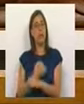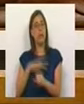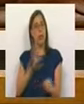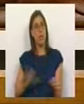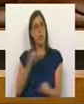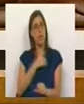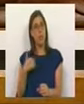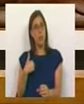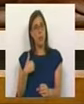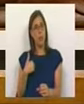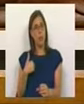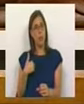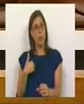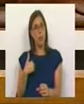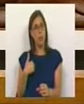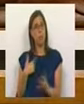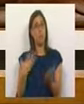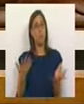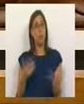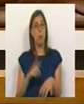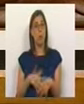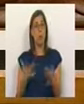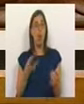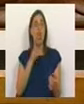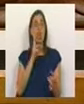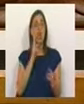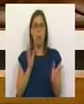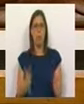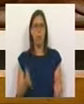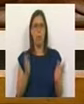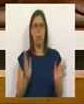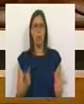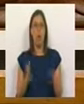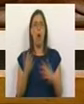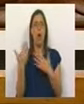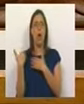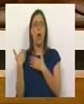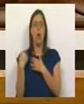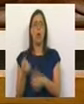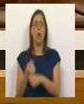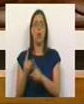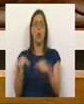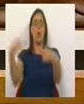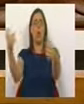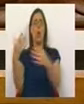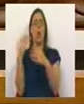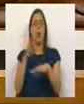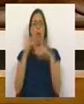Serviço Nacional de Saúde. Já não é tempo de desculpas ou de atirar responsabilidades para